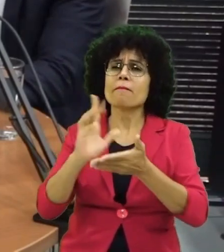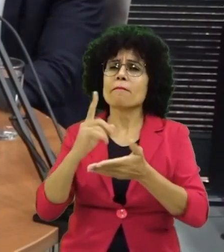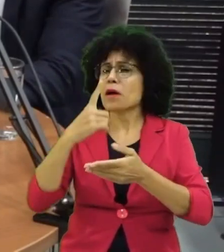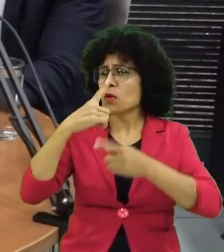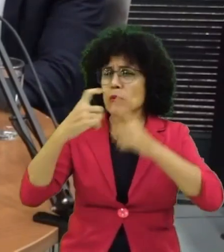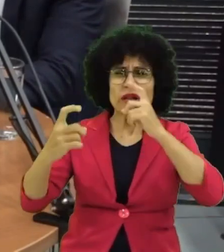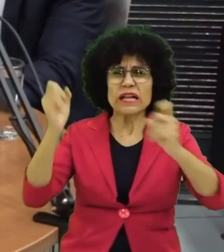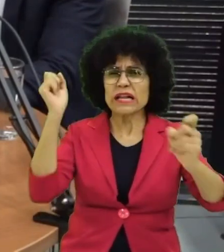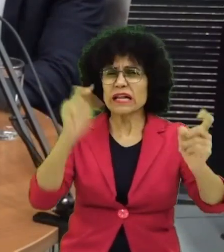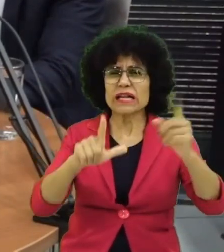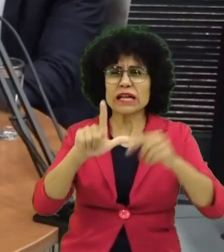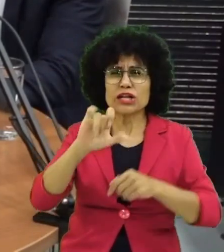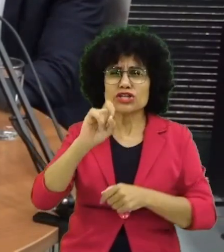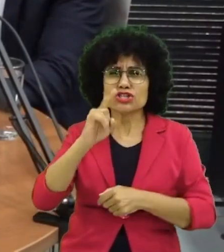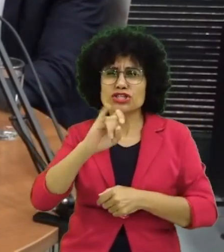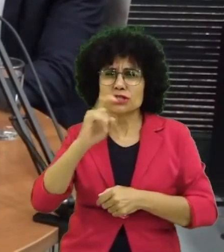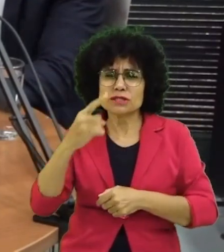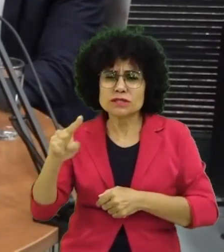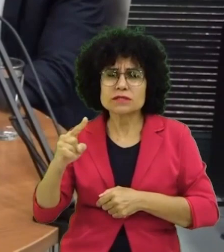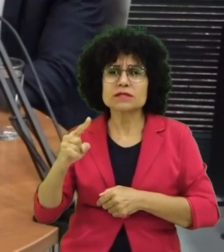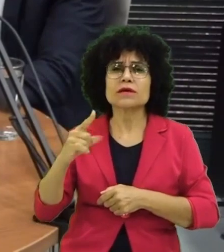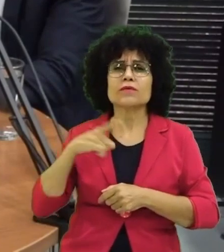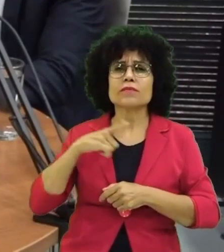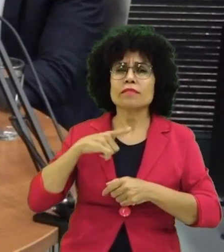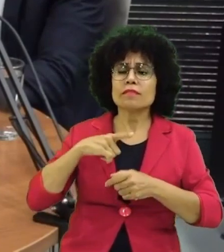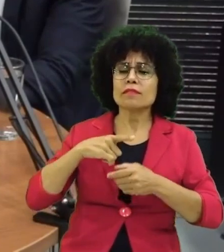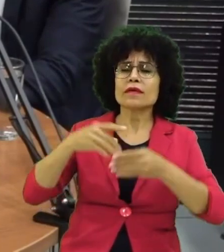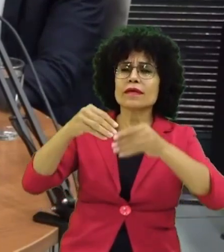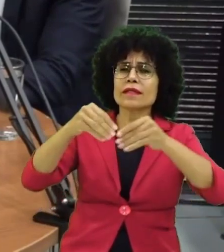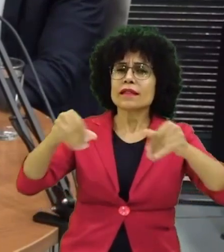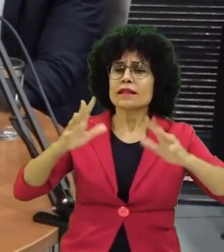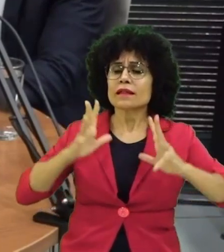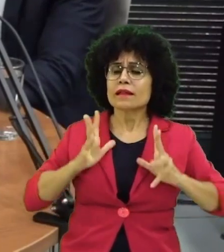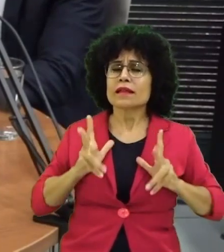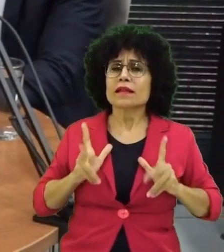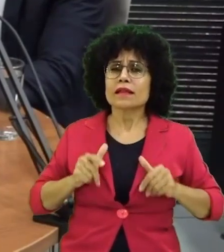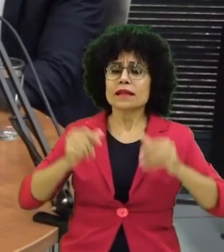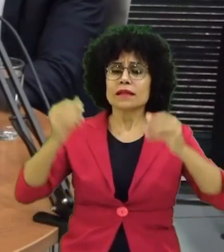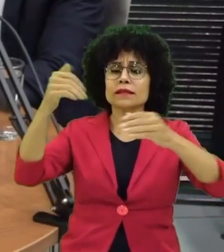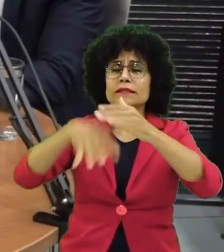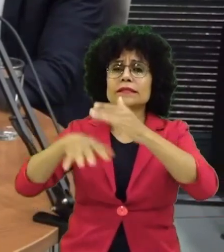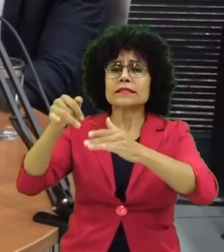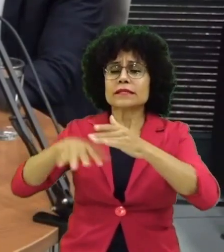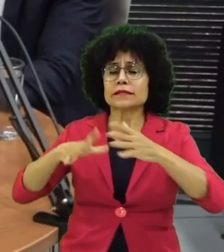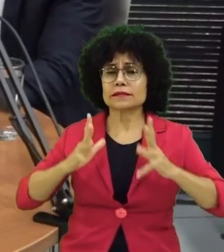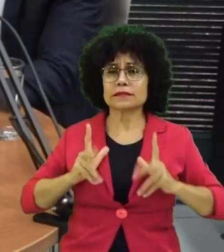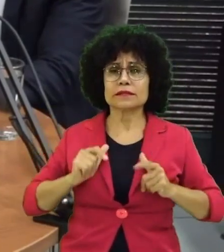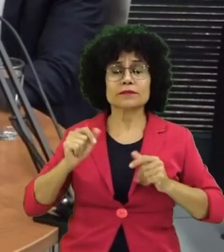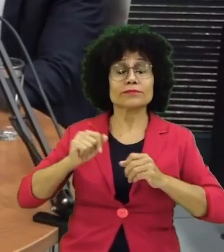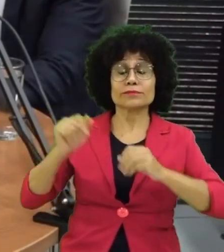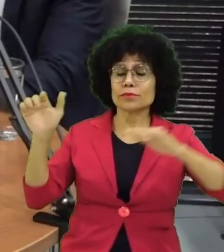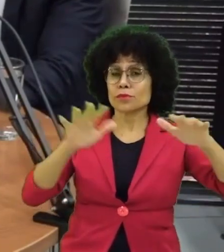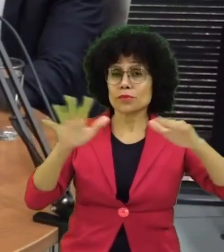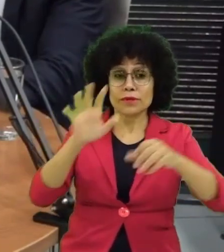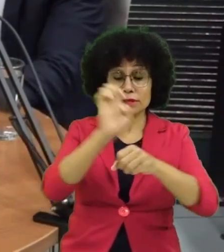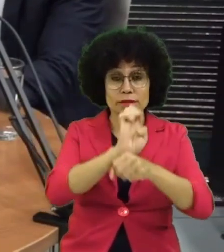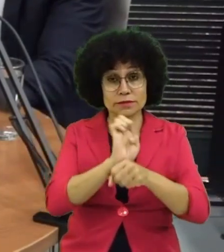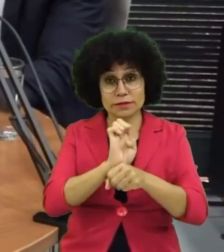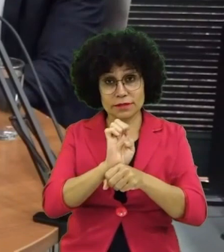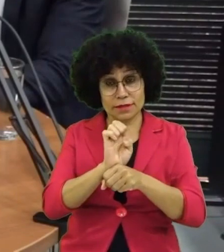lixões, para, né, a implantação dos aterros sanitários, ou seja, uma grande mobilização nacionalmente aqui no estado